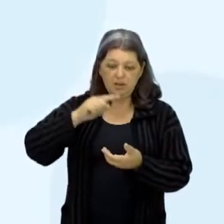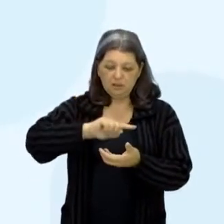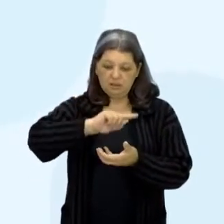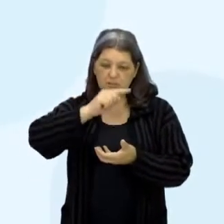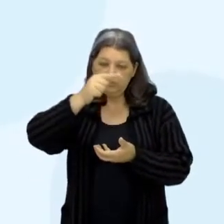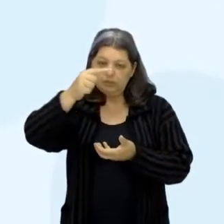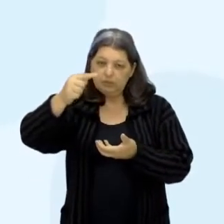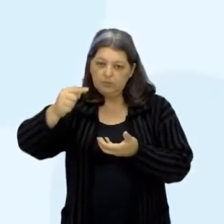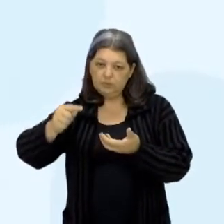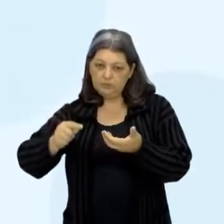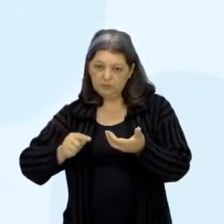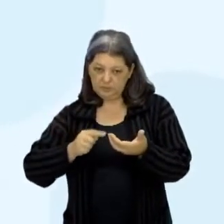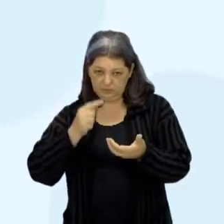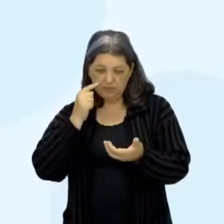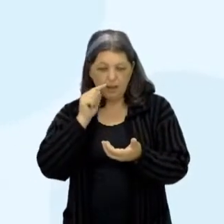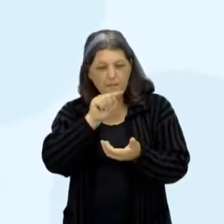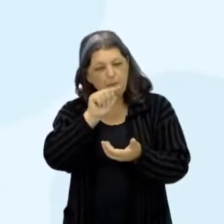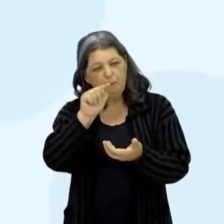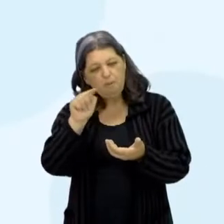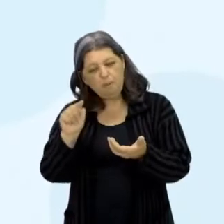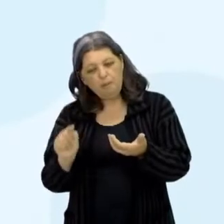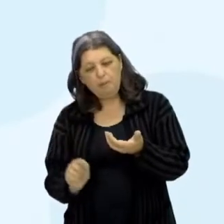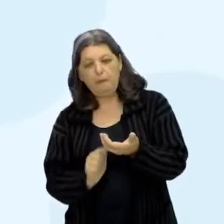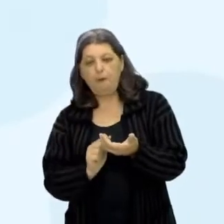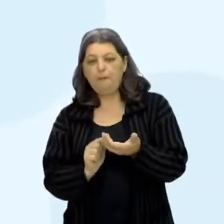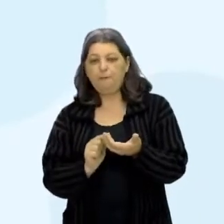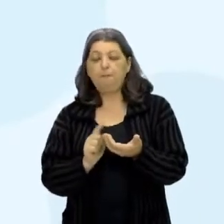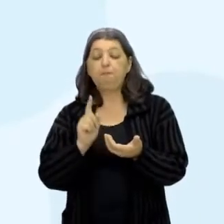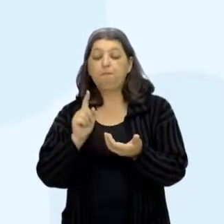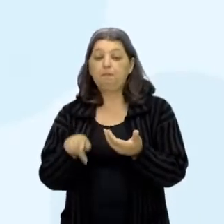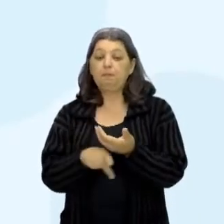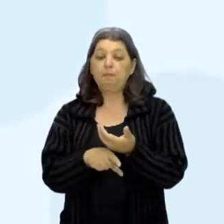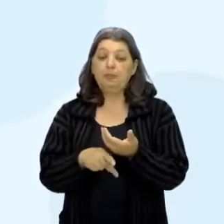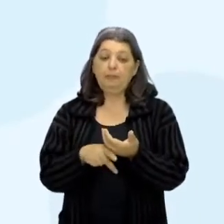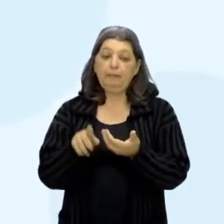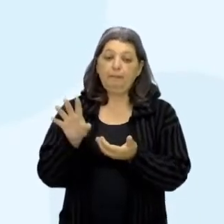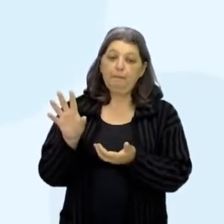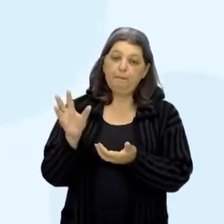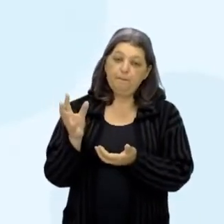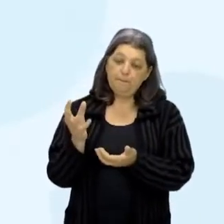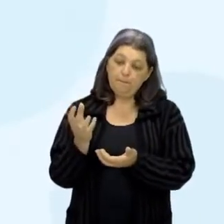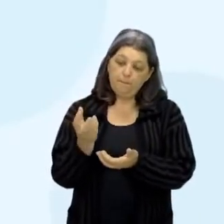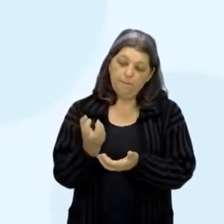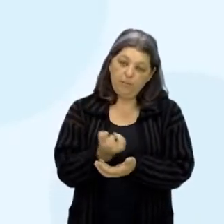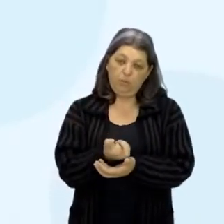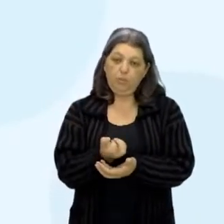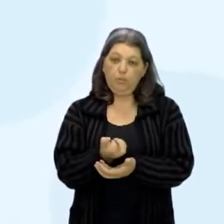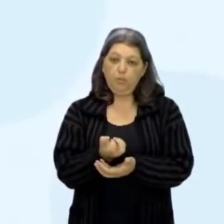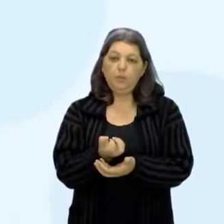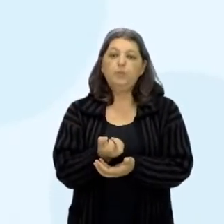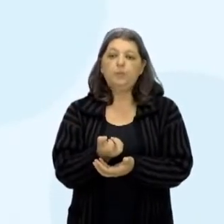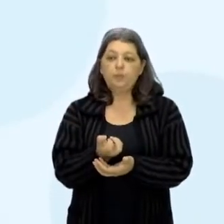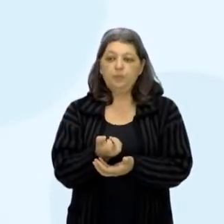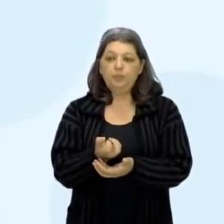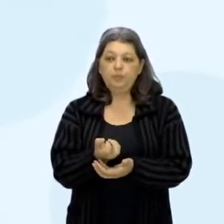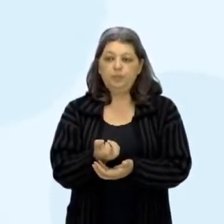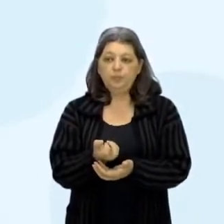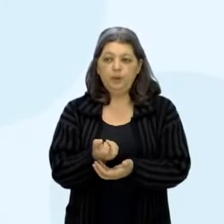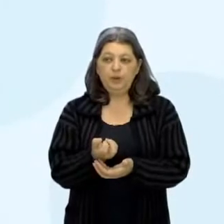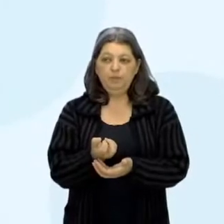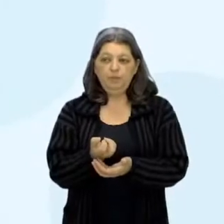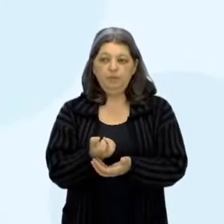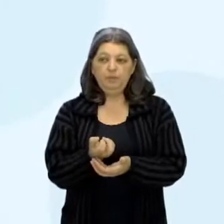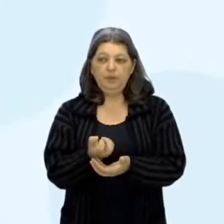tracejada, pontilhada, ali interrompida, agora uma parte é retida pela Terra. Isso já é o efeito estufa normal que acontece.